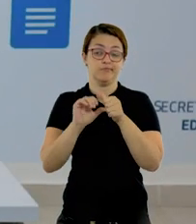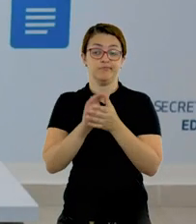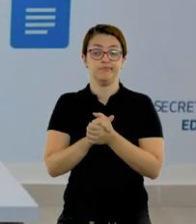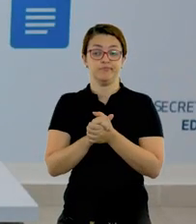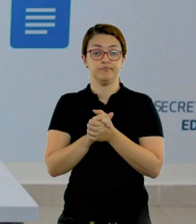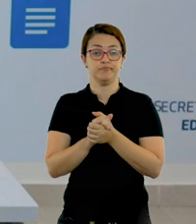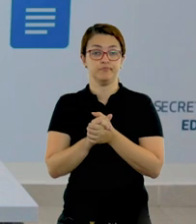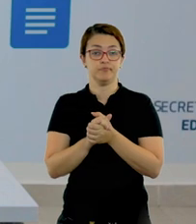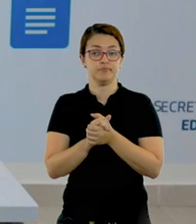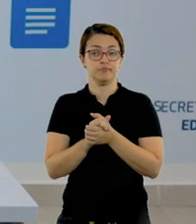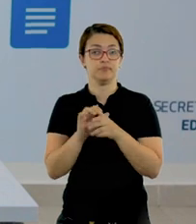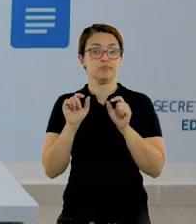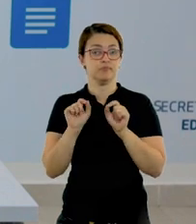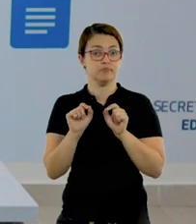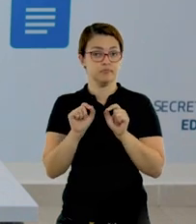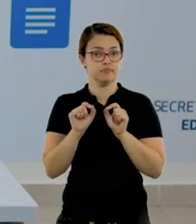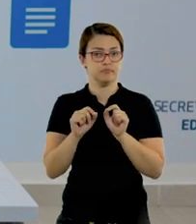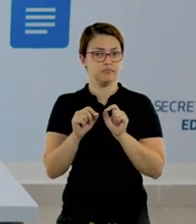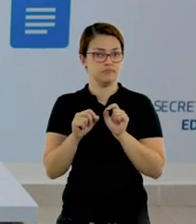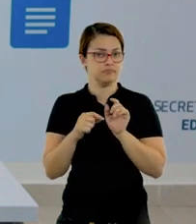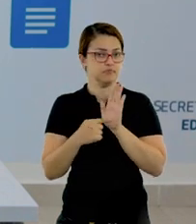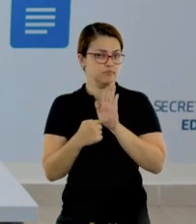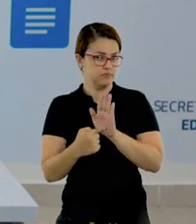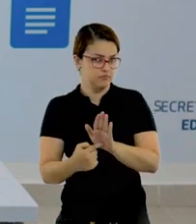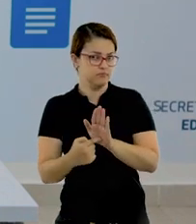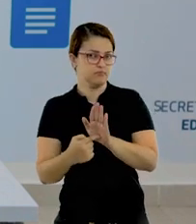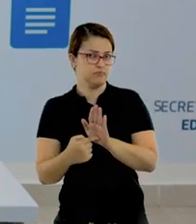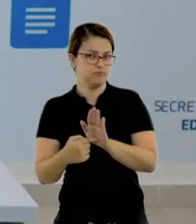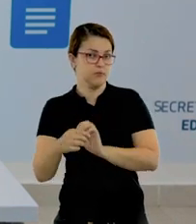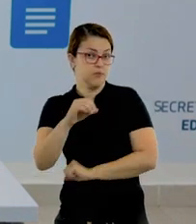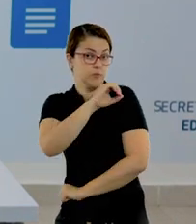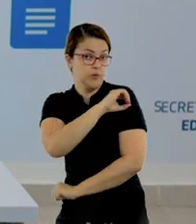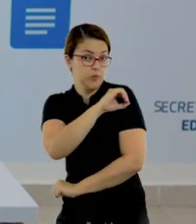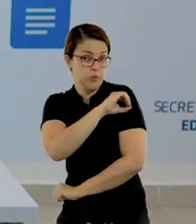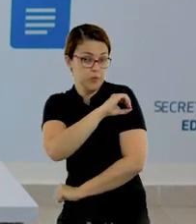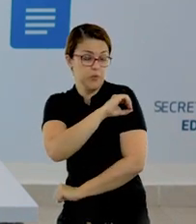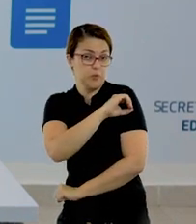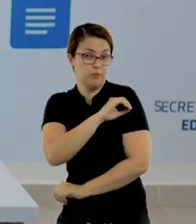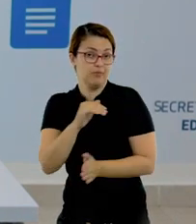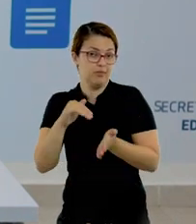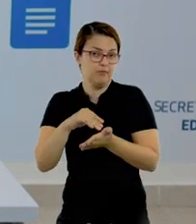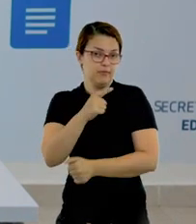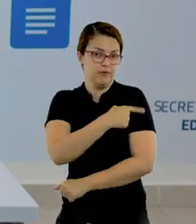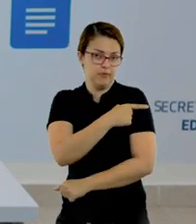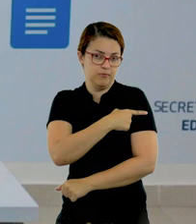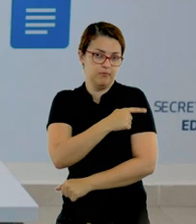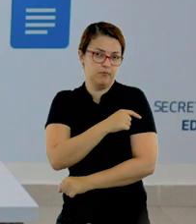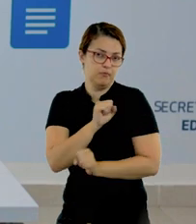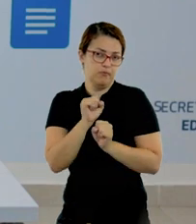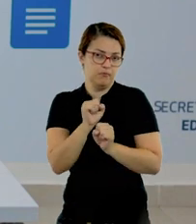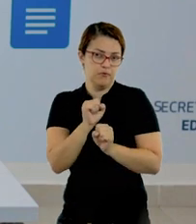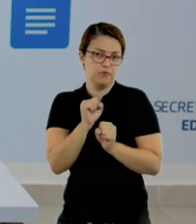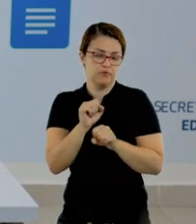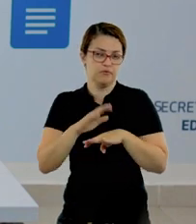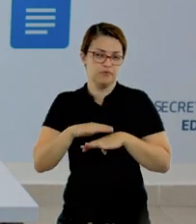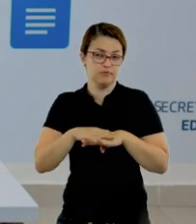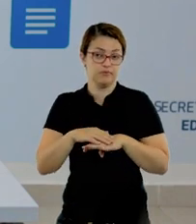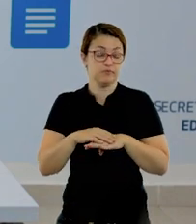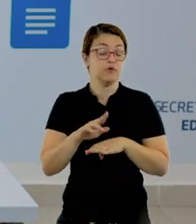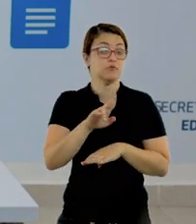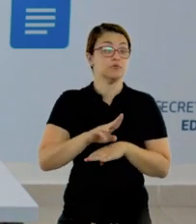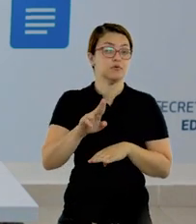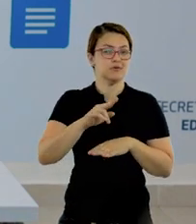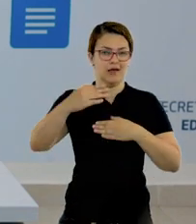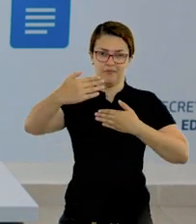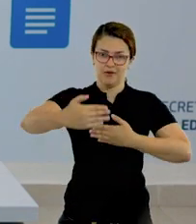para vocês é para ser utilizado mais para o pré-1 até o primeiro ano, ok? O que você vai precisar? Uma caixa. Eu